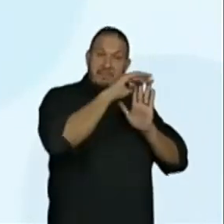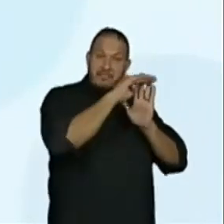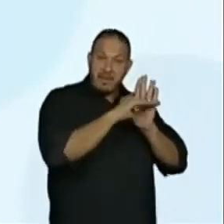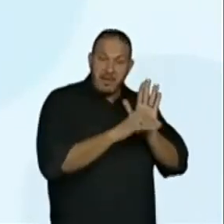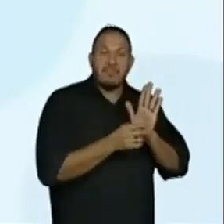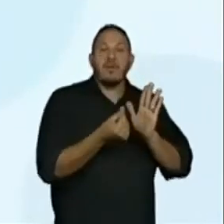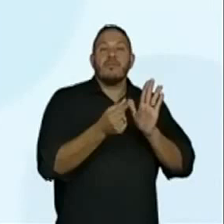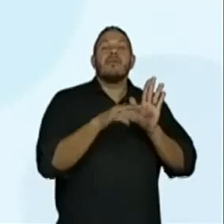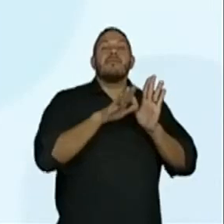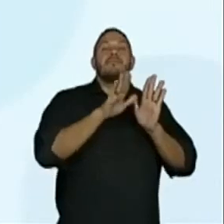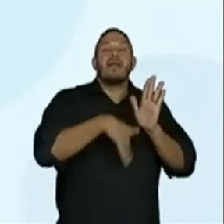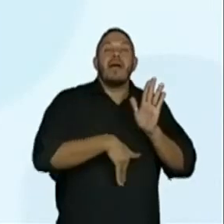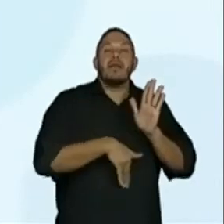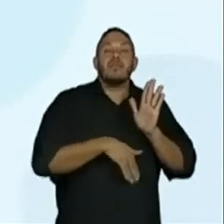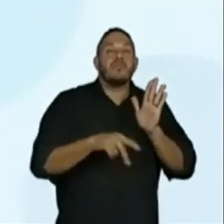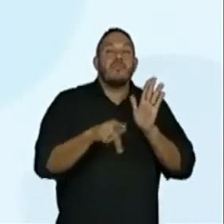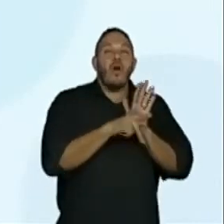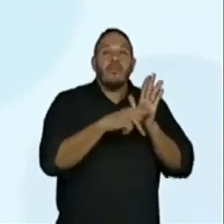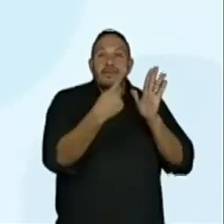do dia.